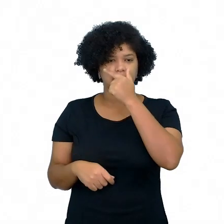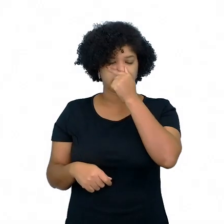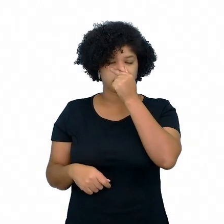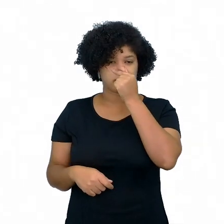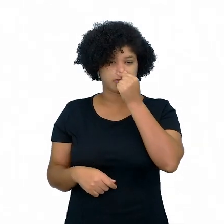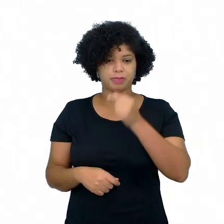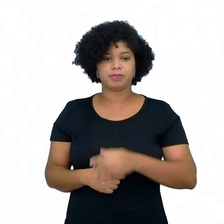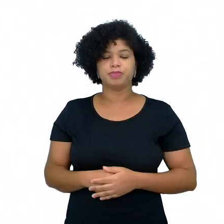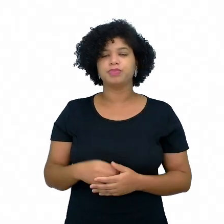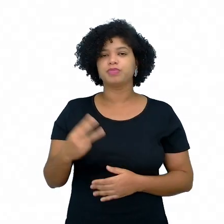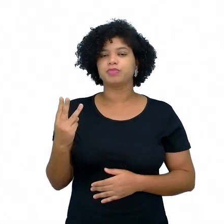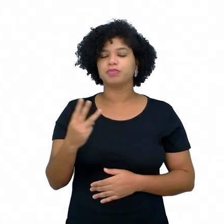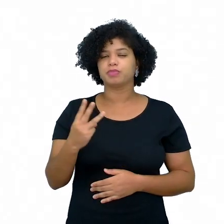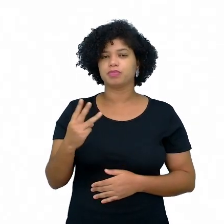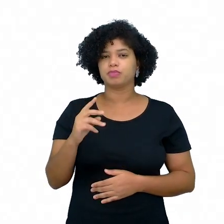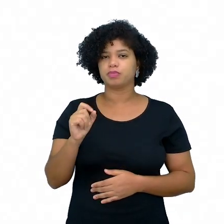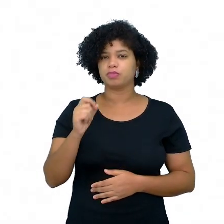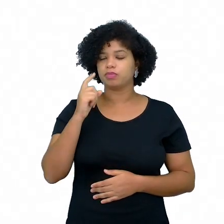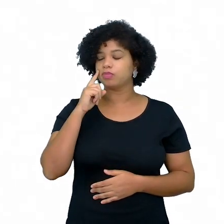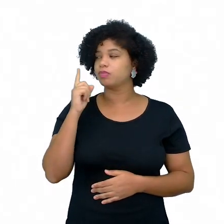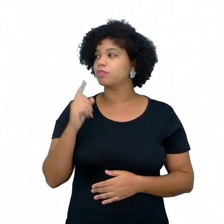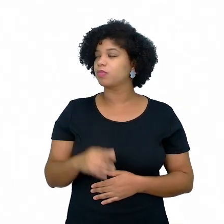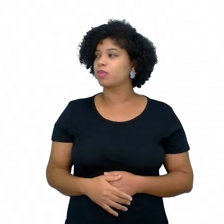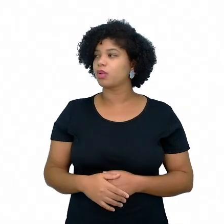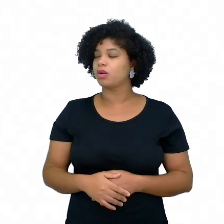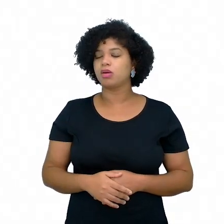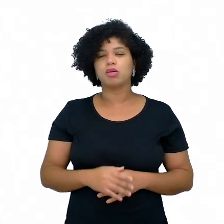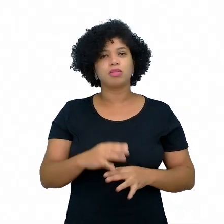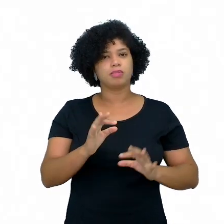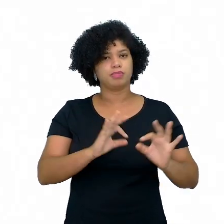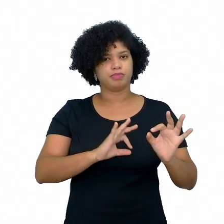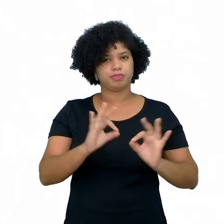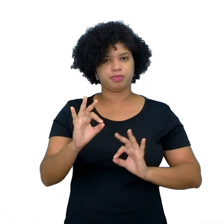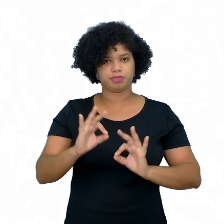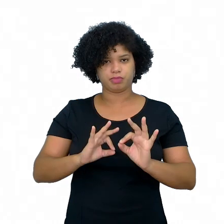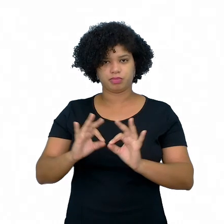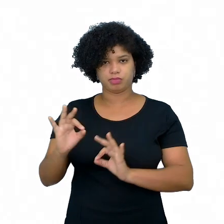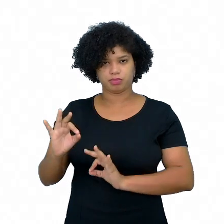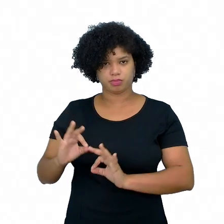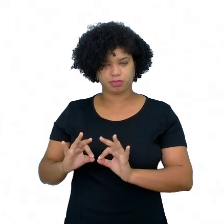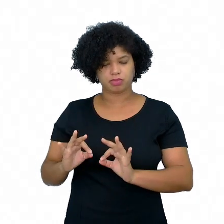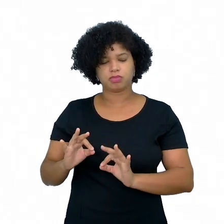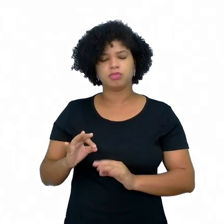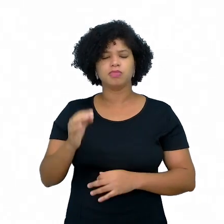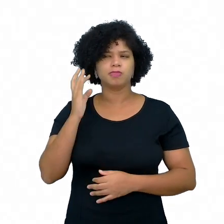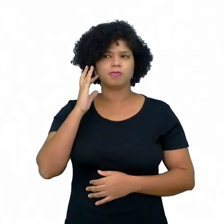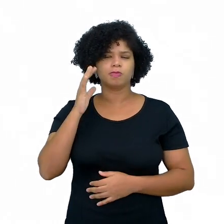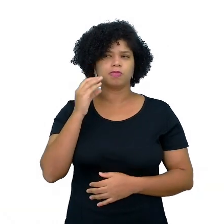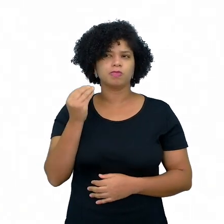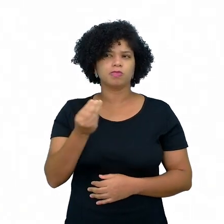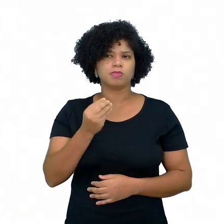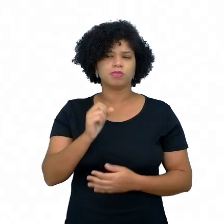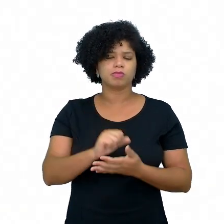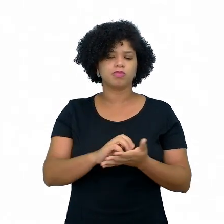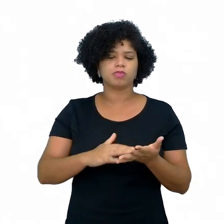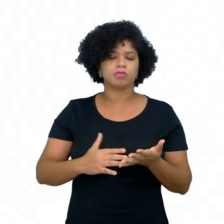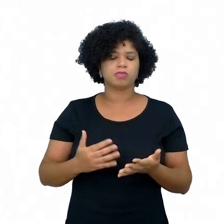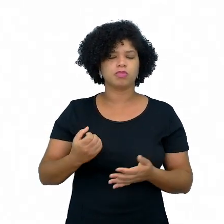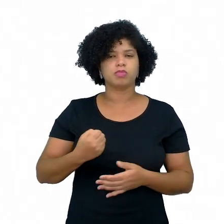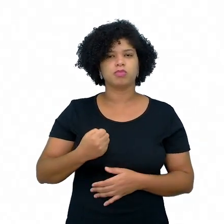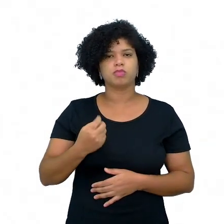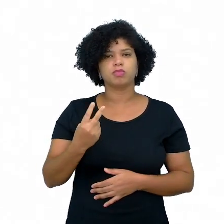O terceiro momento é planejar, né, a aplicação da sequência de atividade 2 para